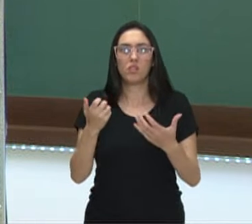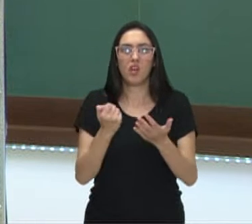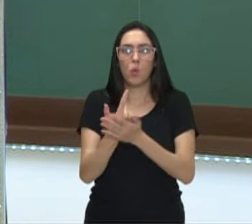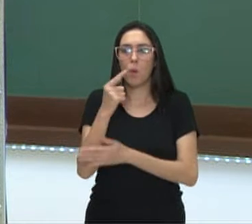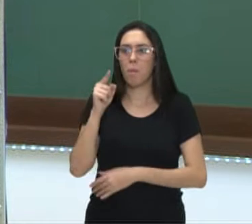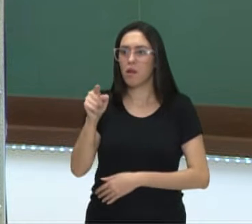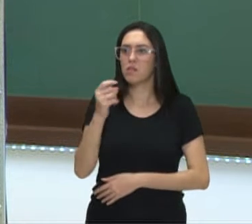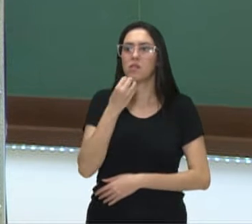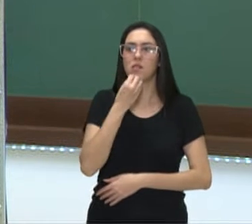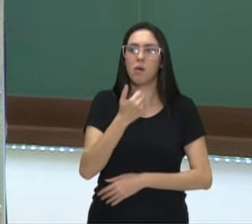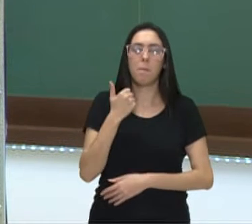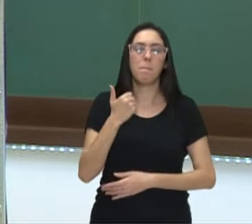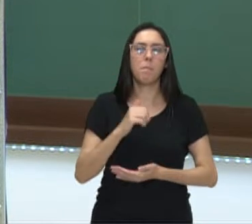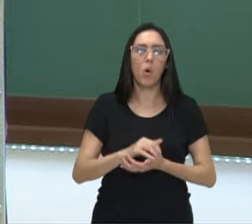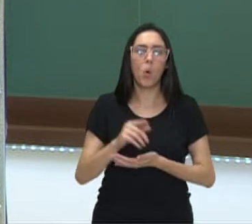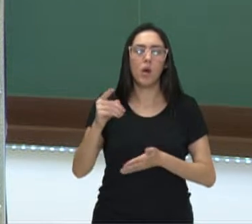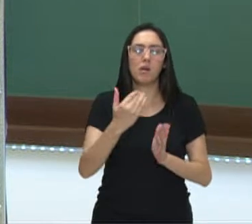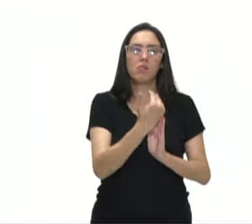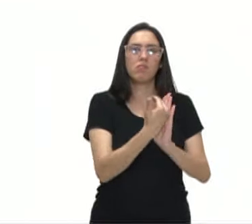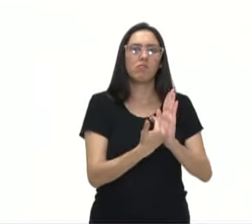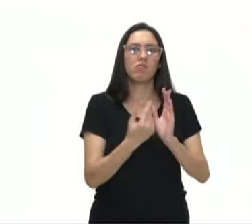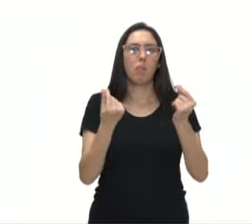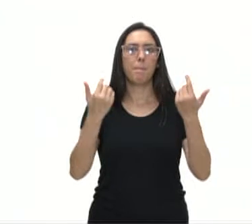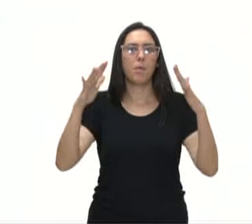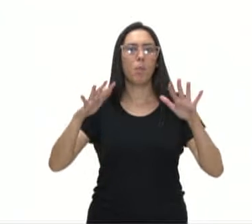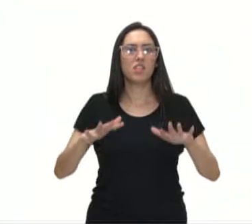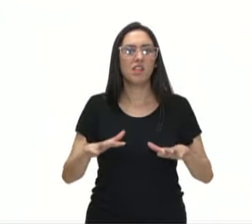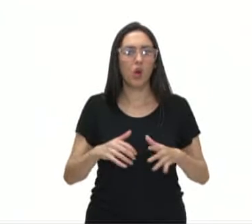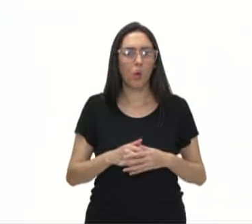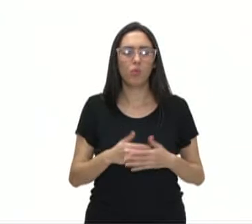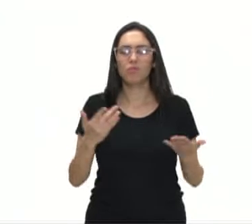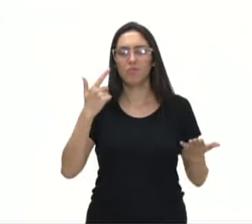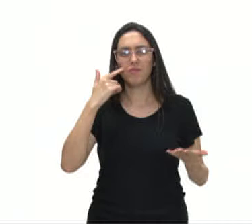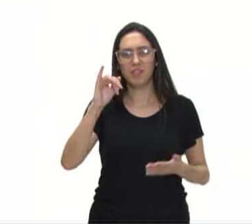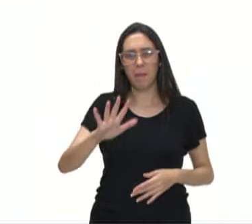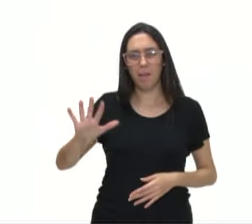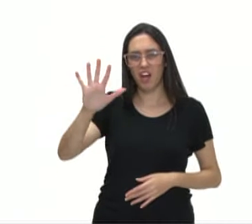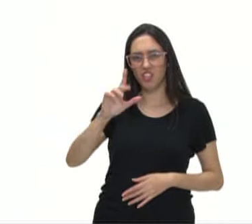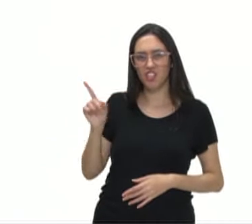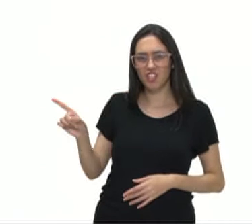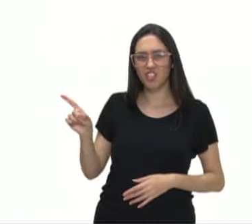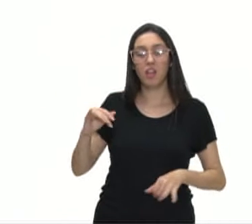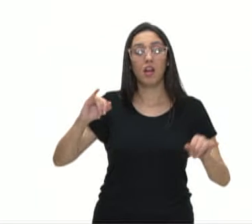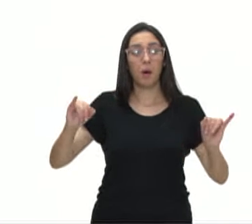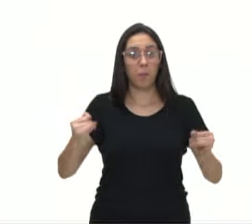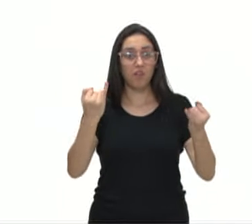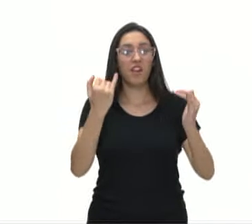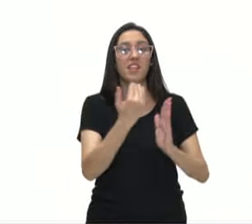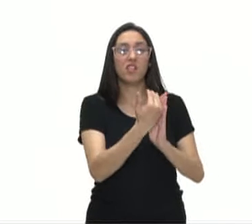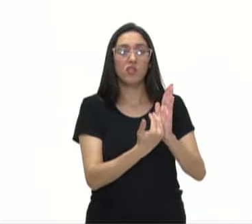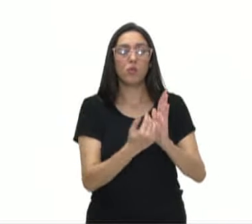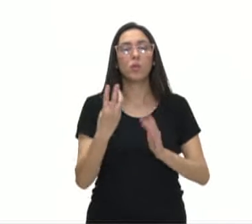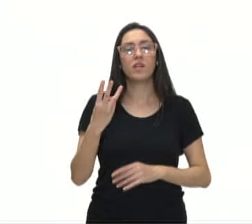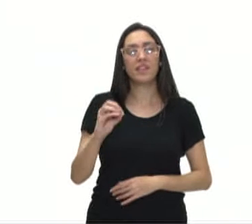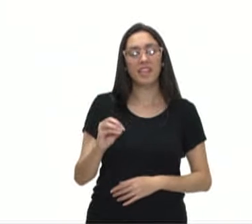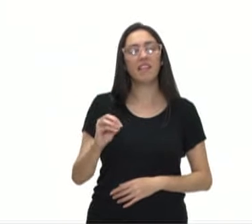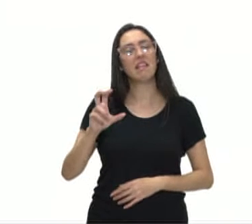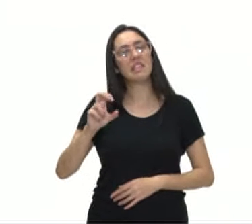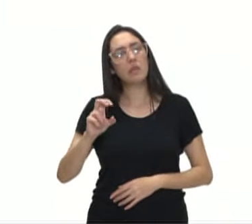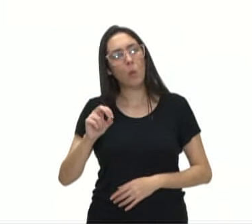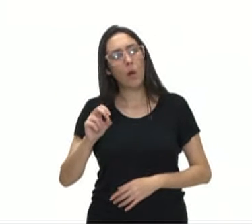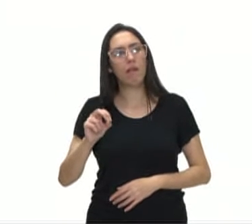muito vantajoso. E a imagem que você está vendo aqui, ela mostra para você, aproveite os descontos de 30%, 50% e